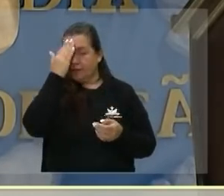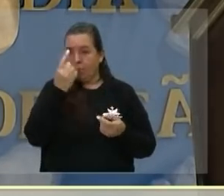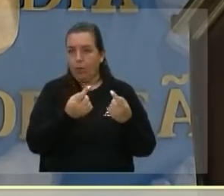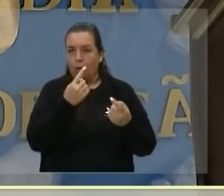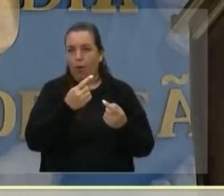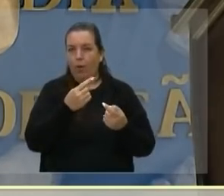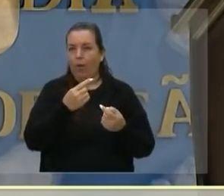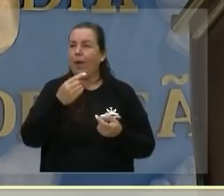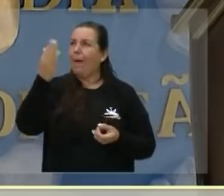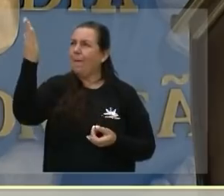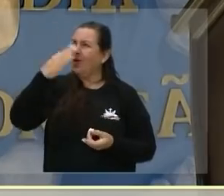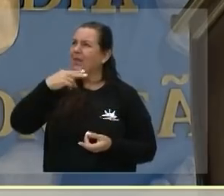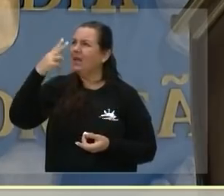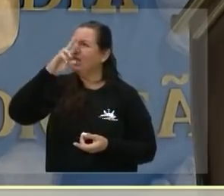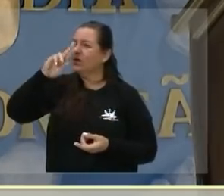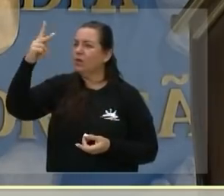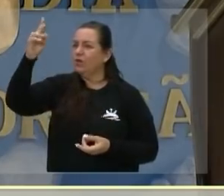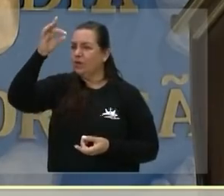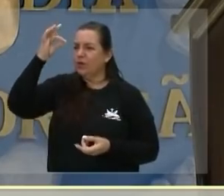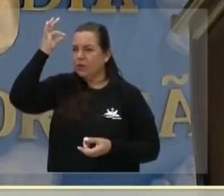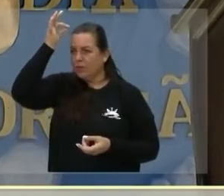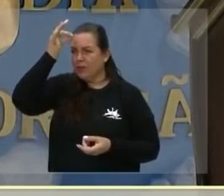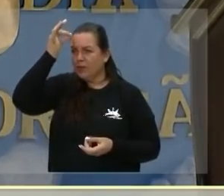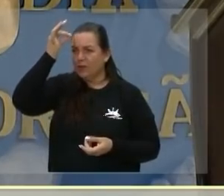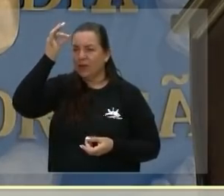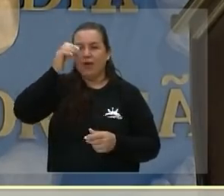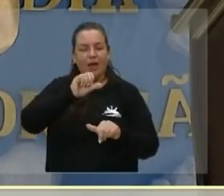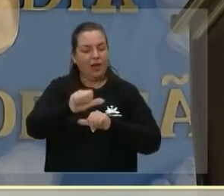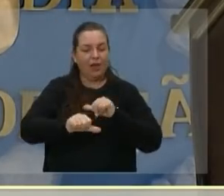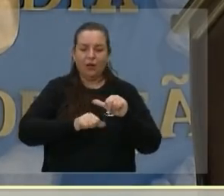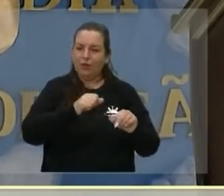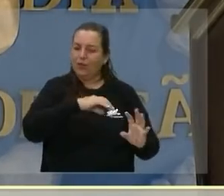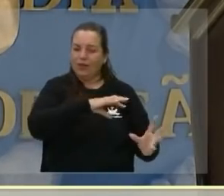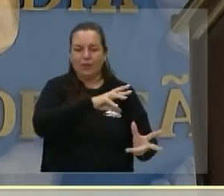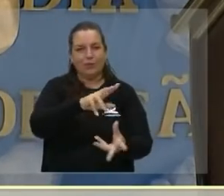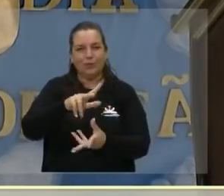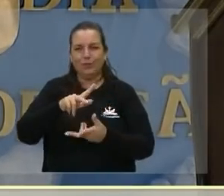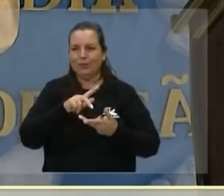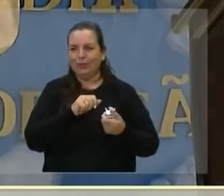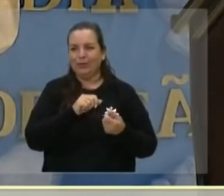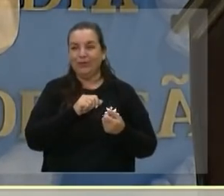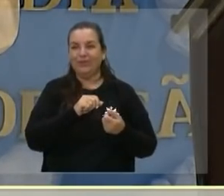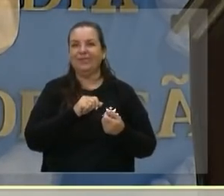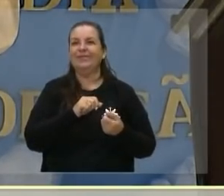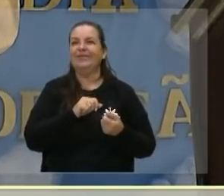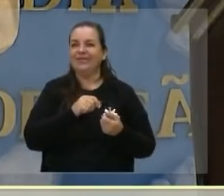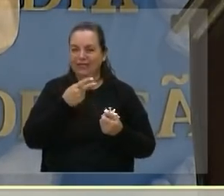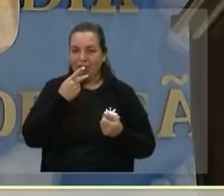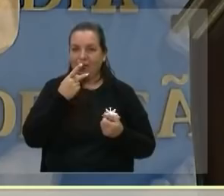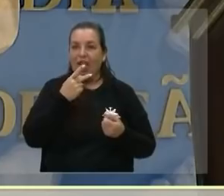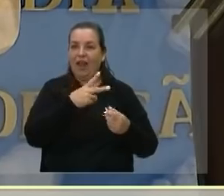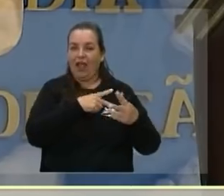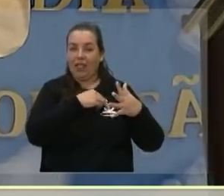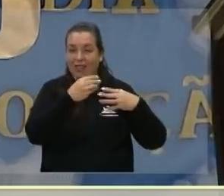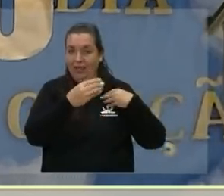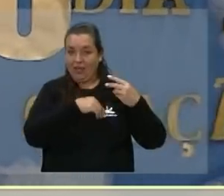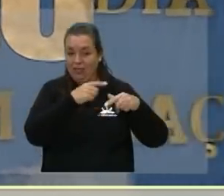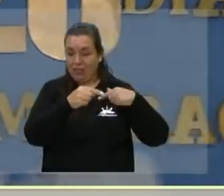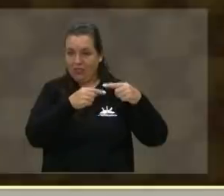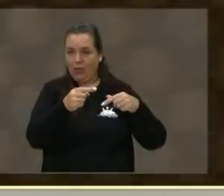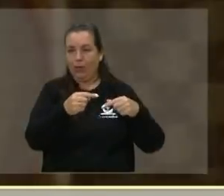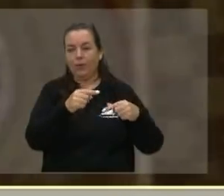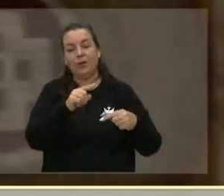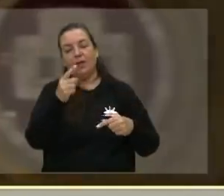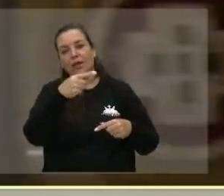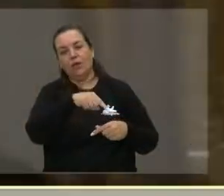enviar e senhor o vosso espírito e renovareis a face da terra diz a tradição que ele